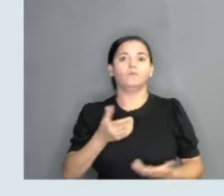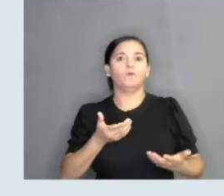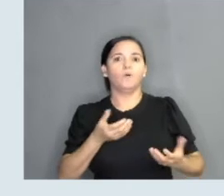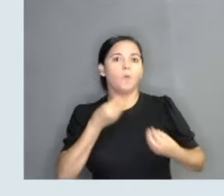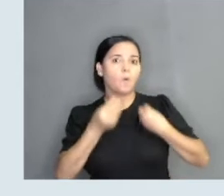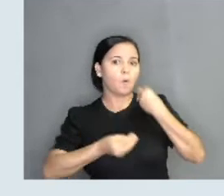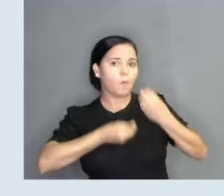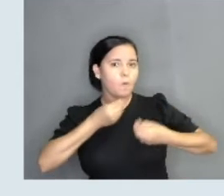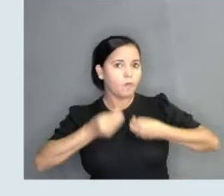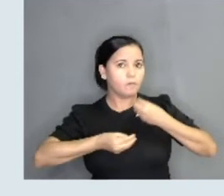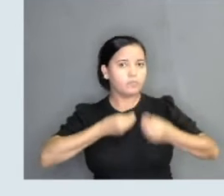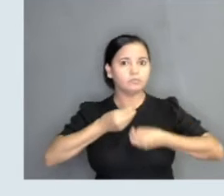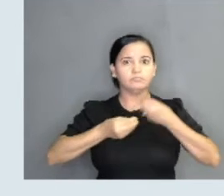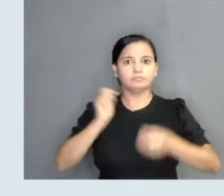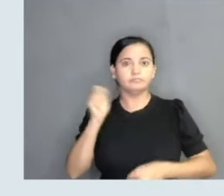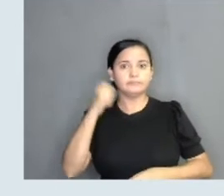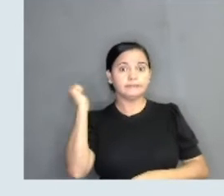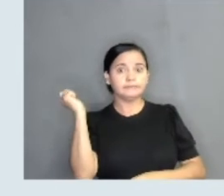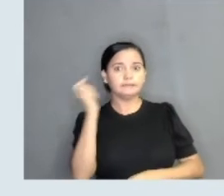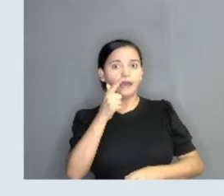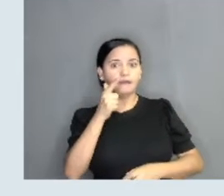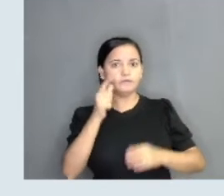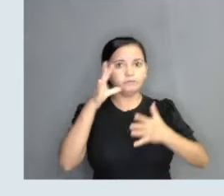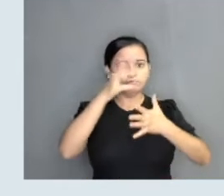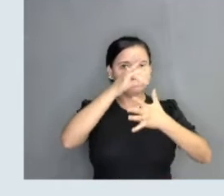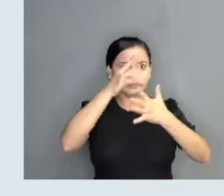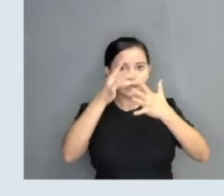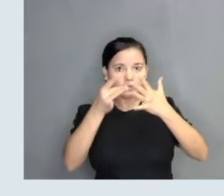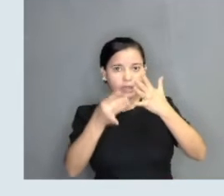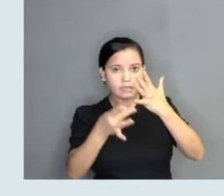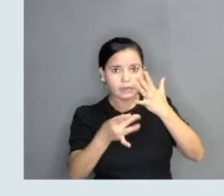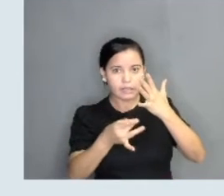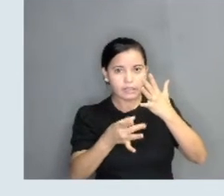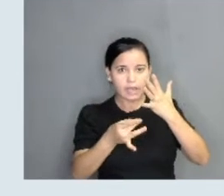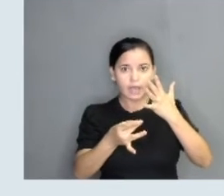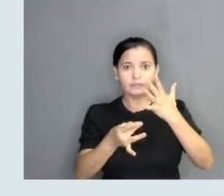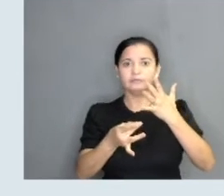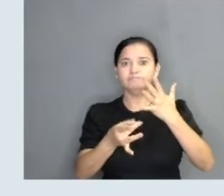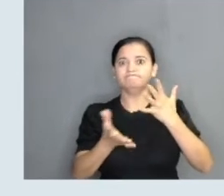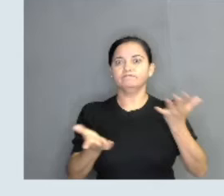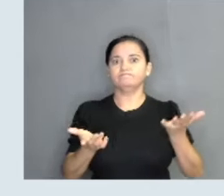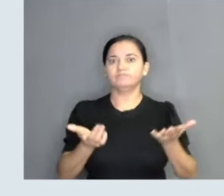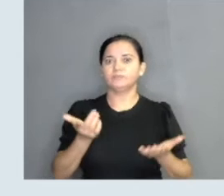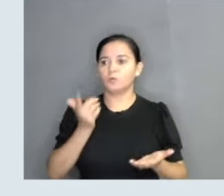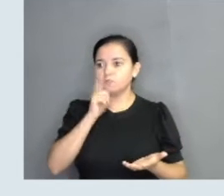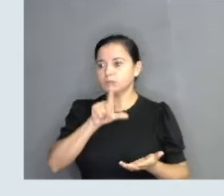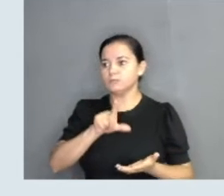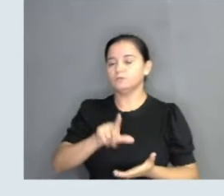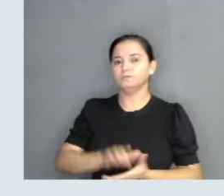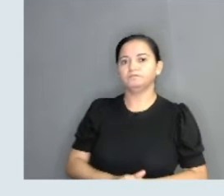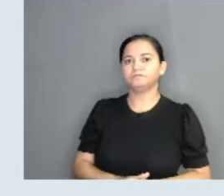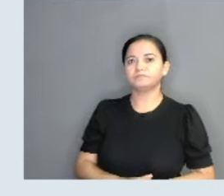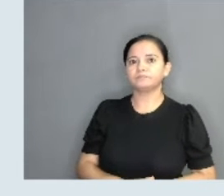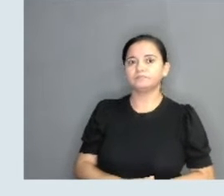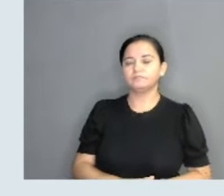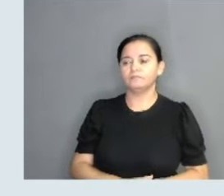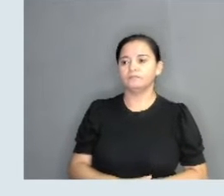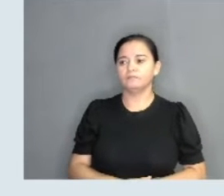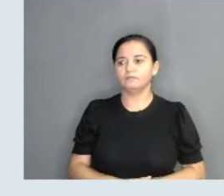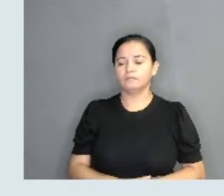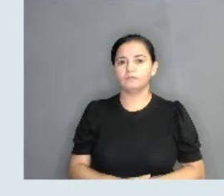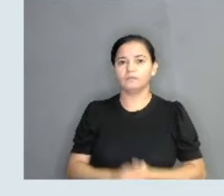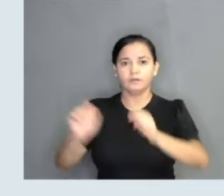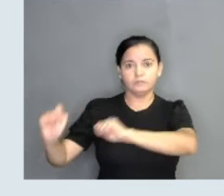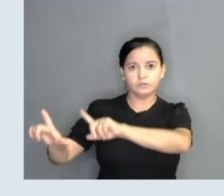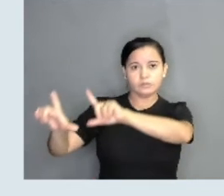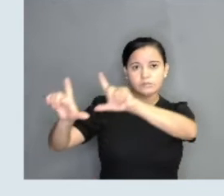uma observação detalhada. Próximo slide, então. Vamos lá.